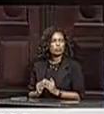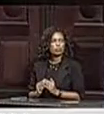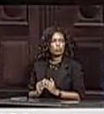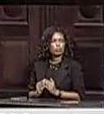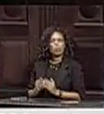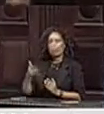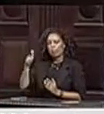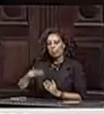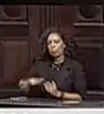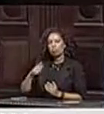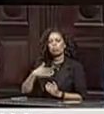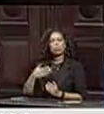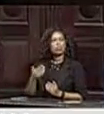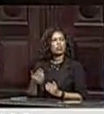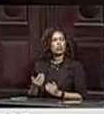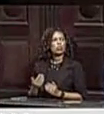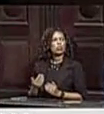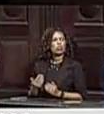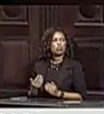mais uma vez,